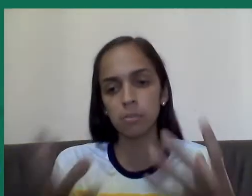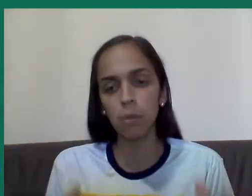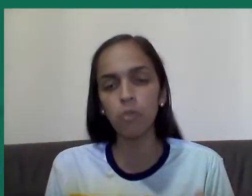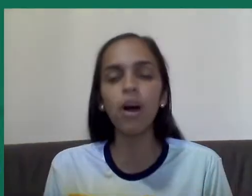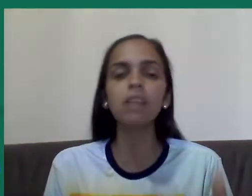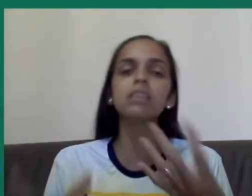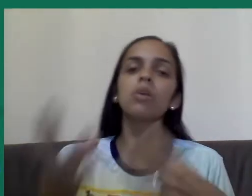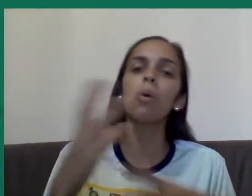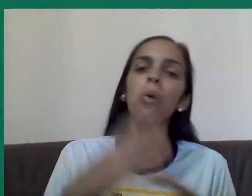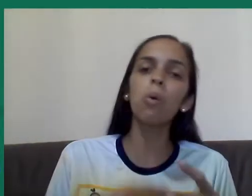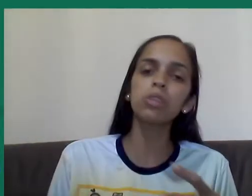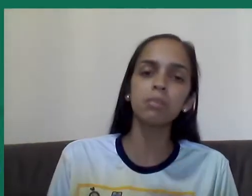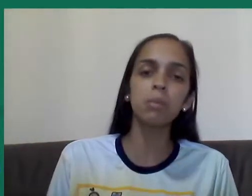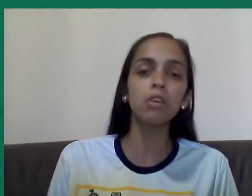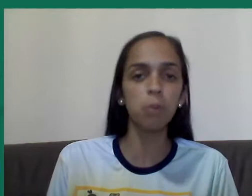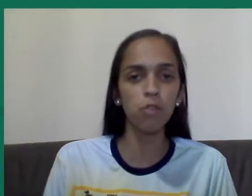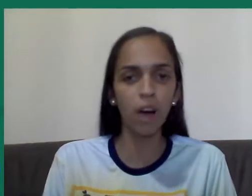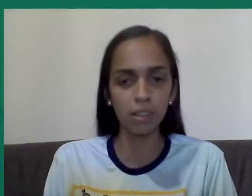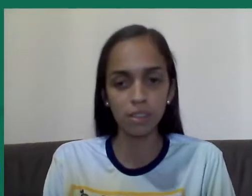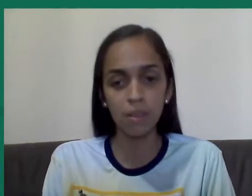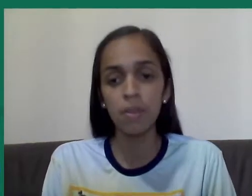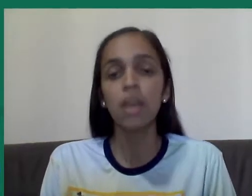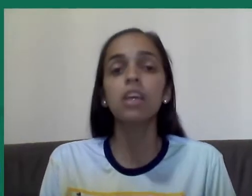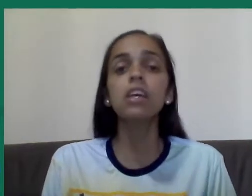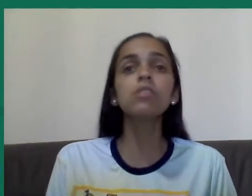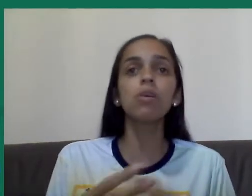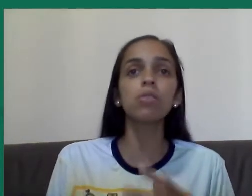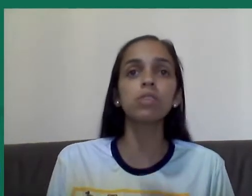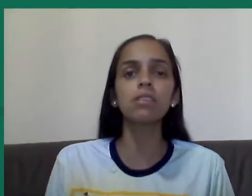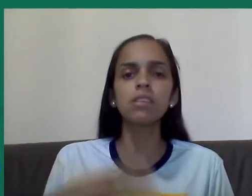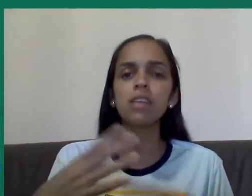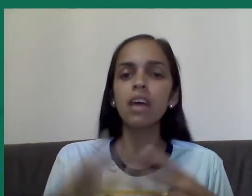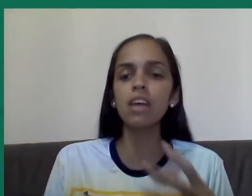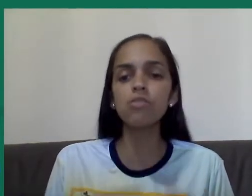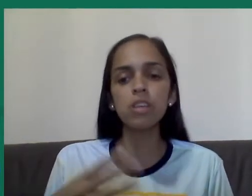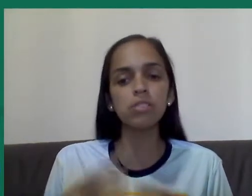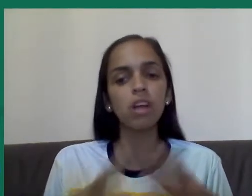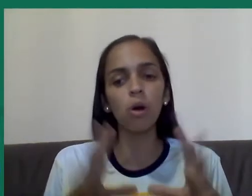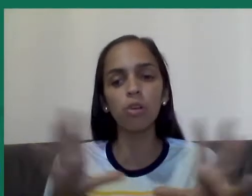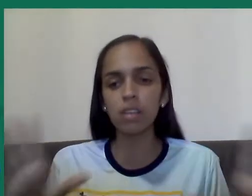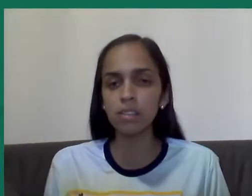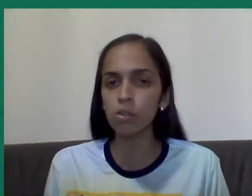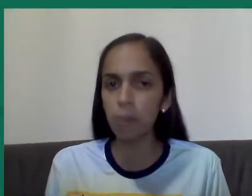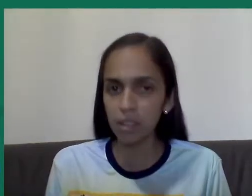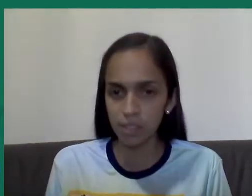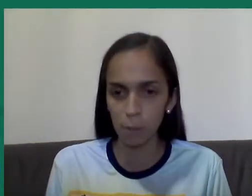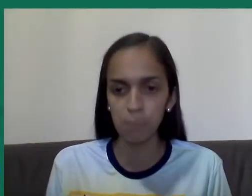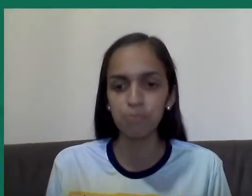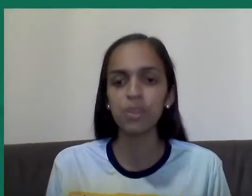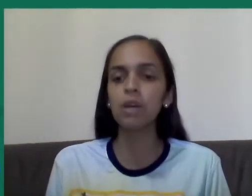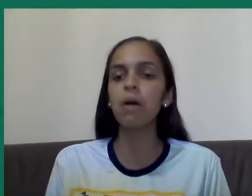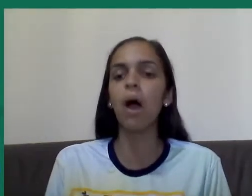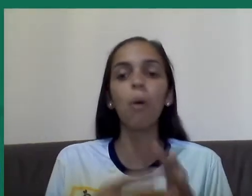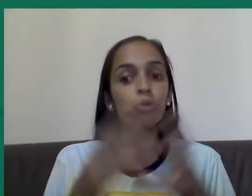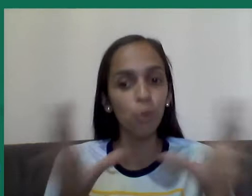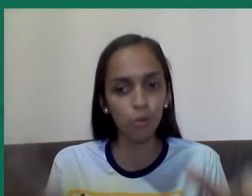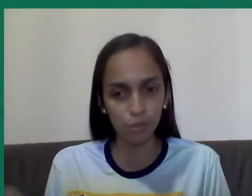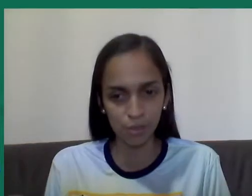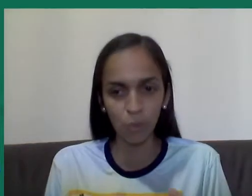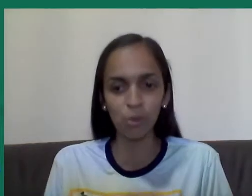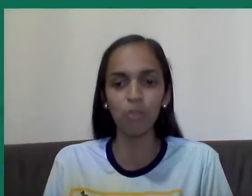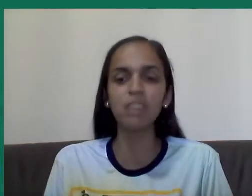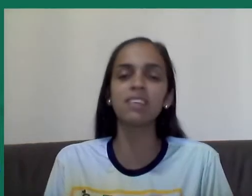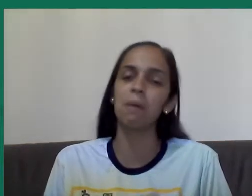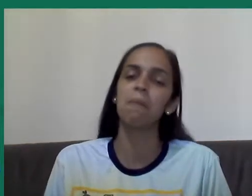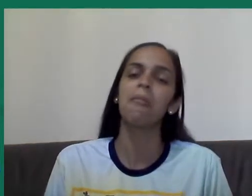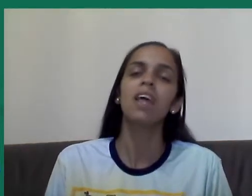áreas mais povoadas, outras menos povoadas. E isso acontece desde o início da colonização do Brasil. Não é algo novo,